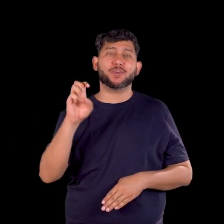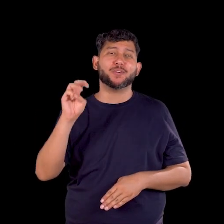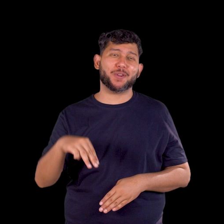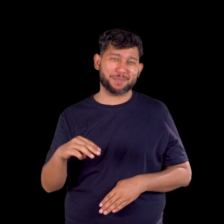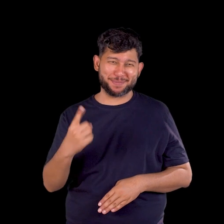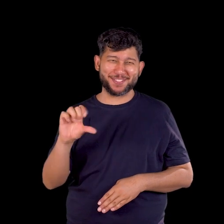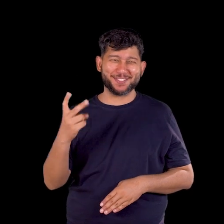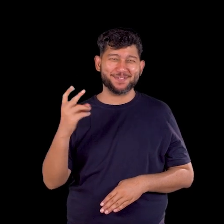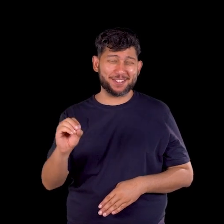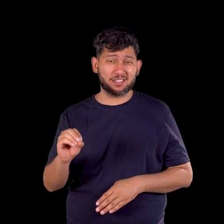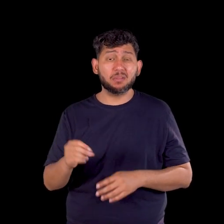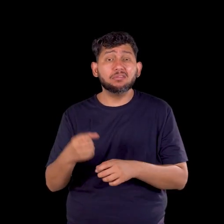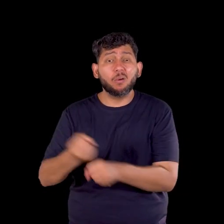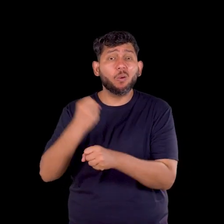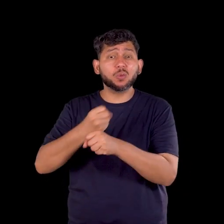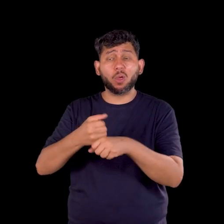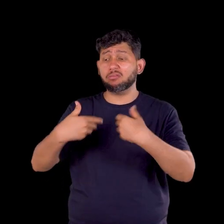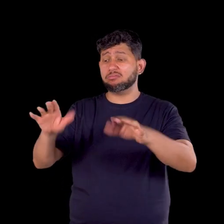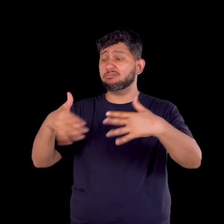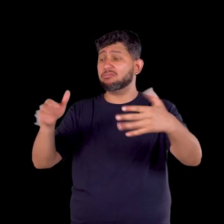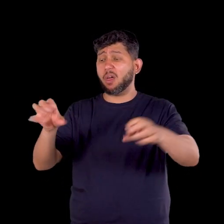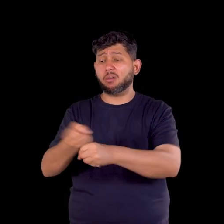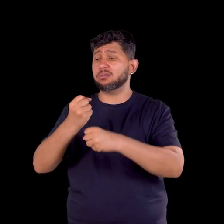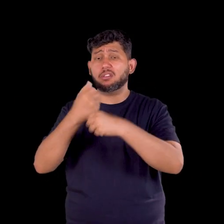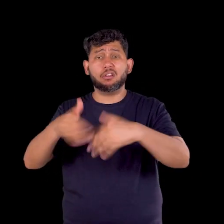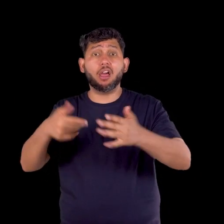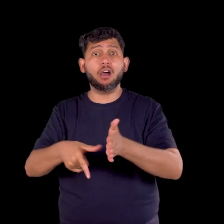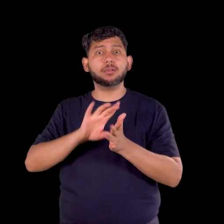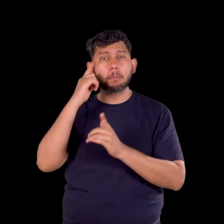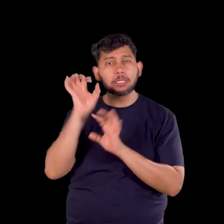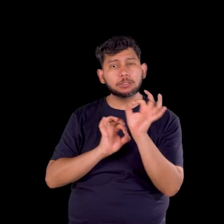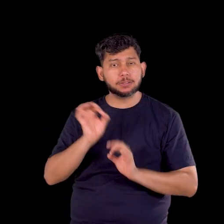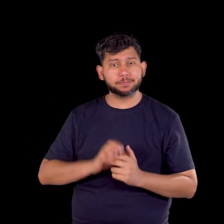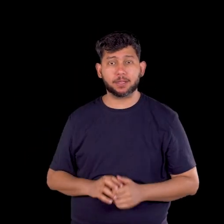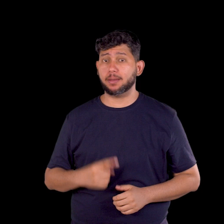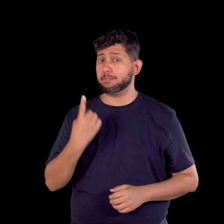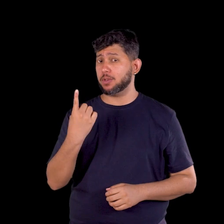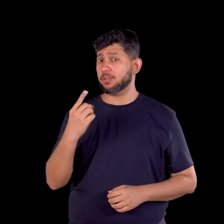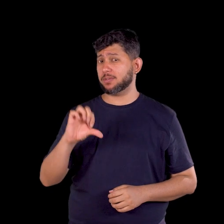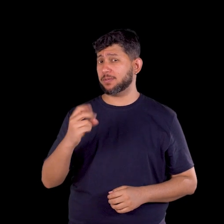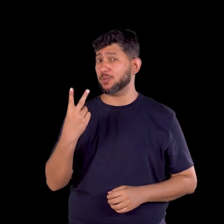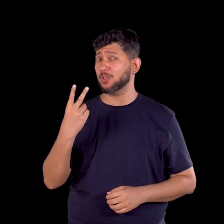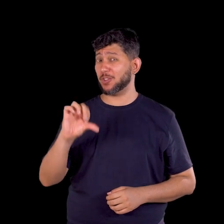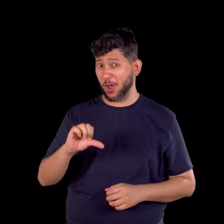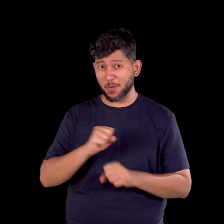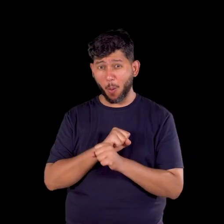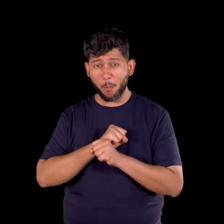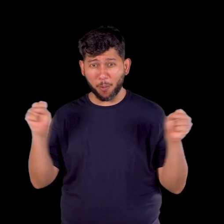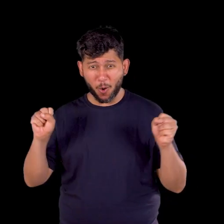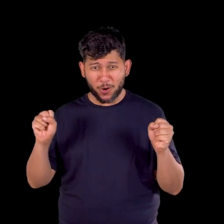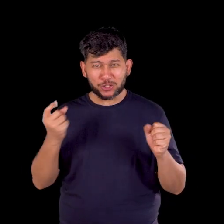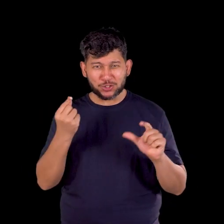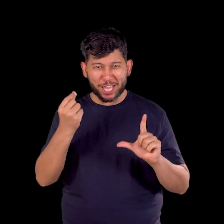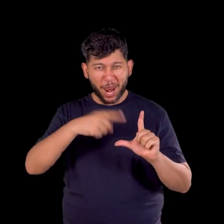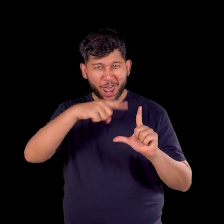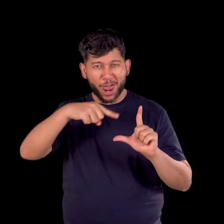sem planejamento. Com a crise de 1929 e a queda do preço do café nos mercados internacionais,